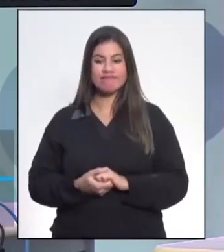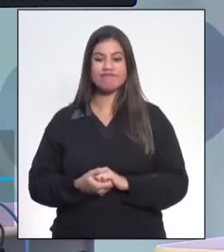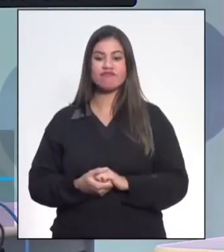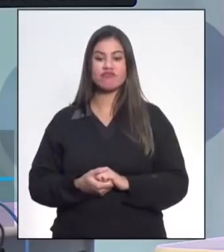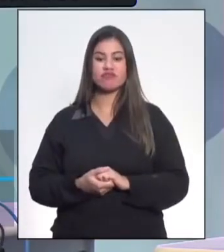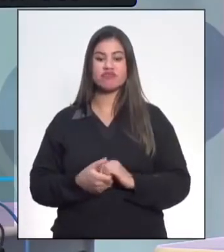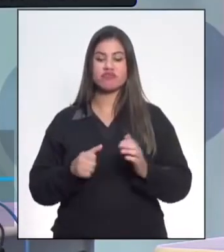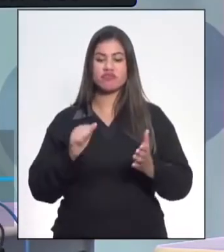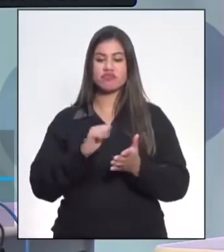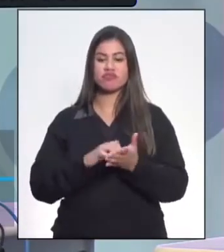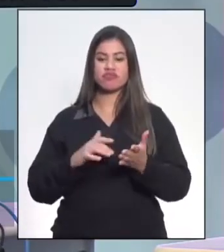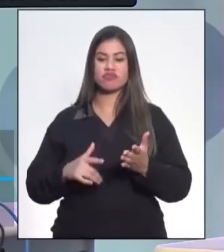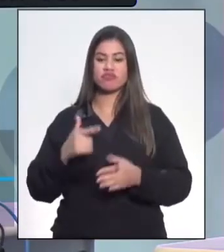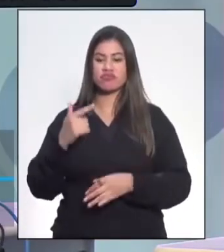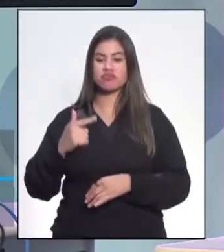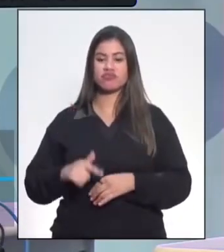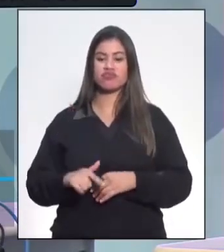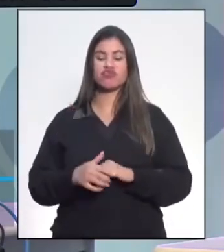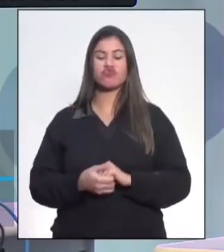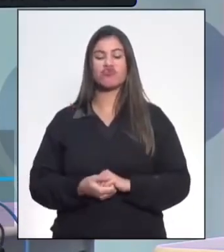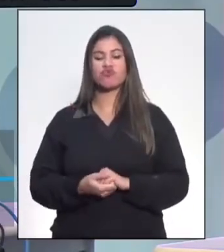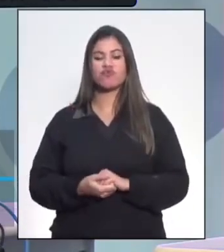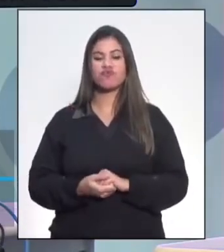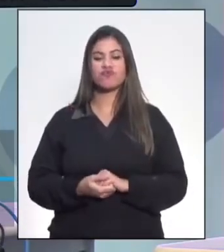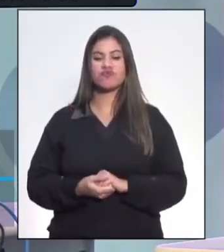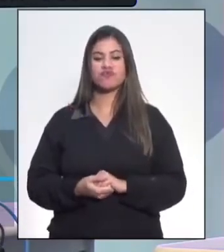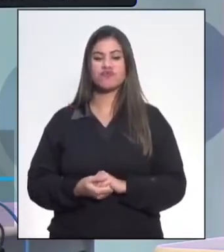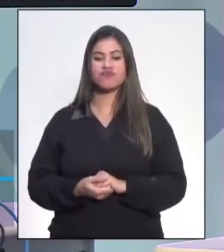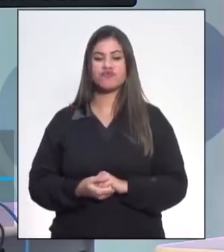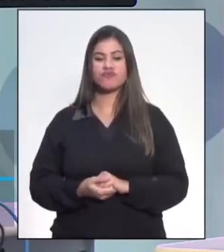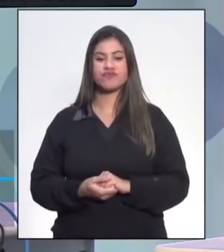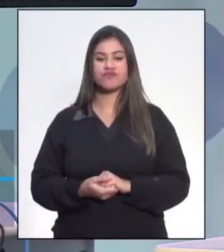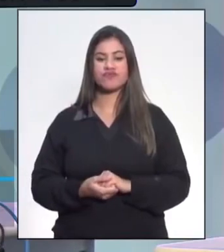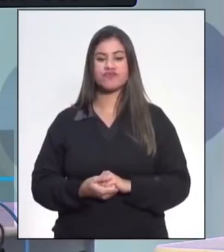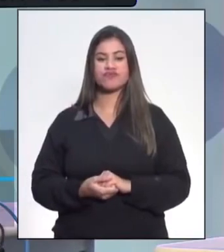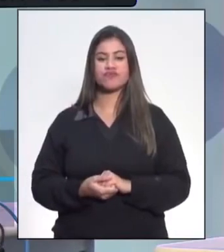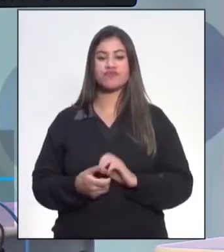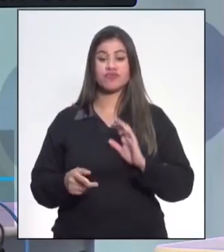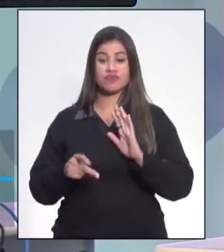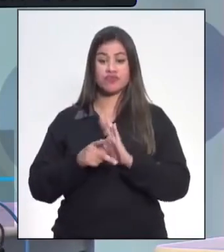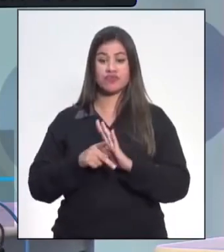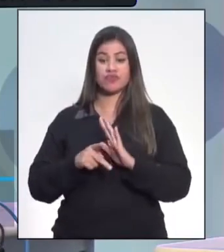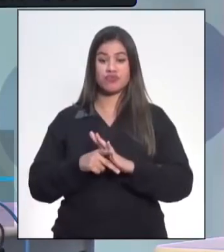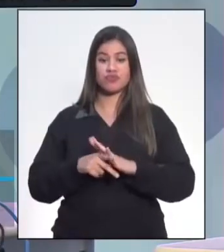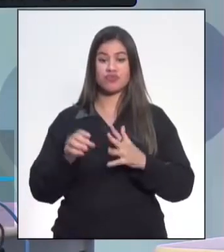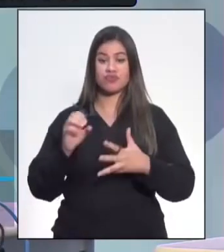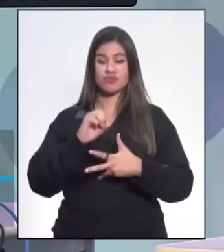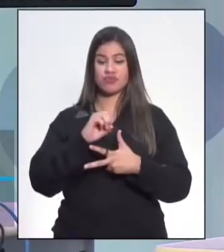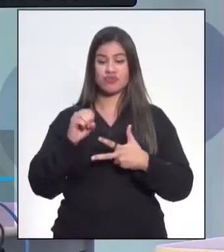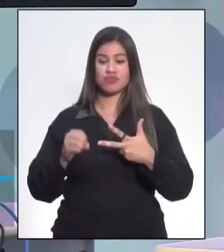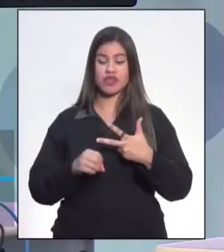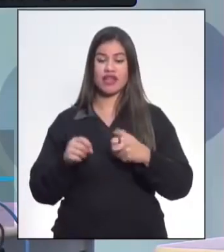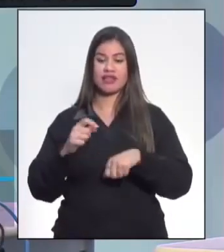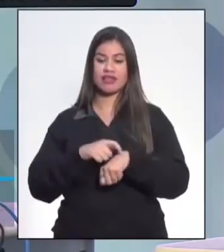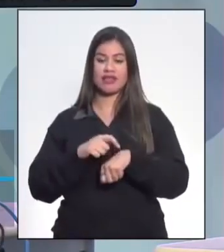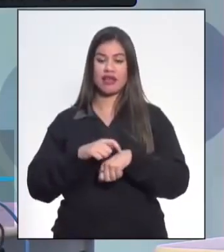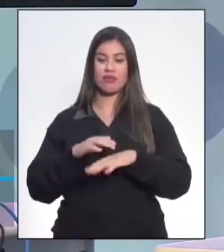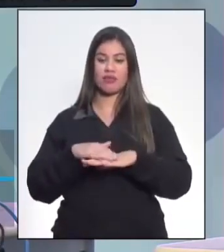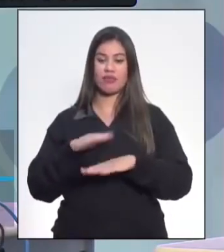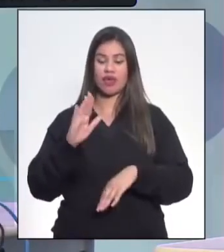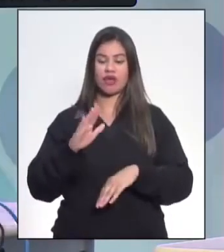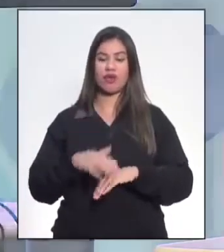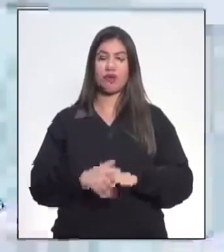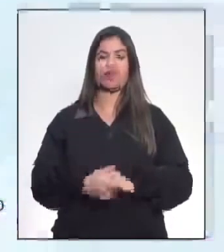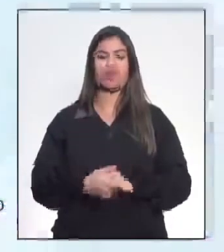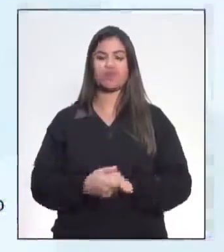Mais uma aqui para a gente, um desafiozinho aqui. Agora vamos para o Enem, tá? Vou dar um tempinho maior para vocês pensarem nesse